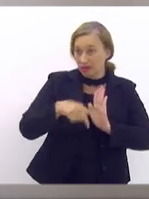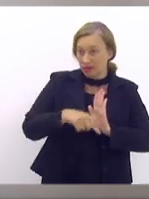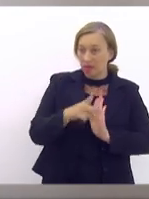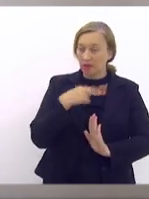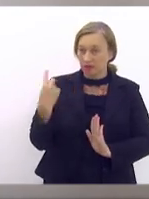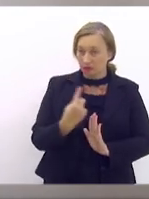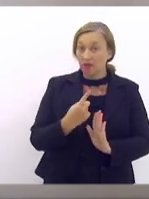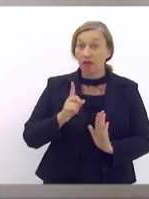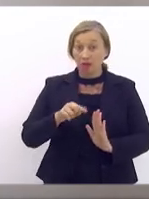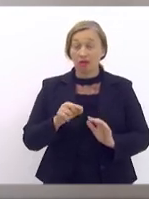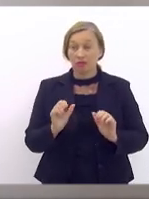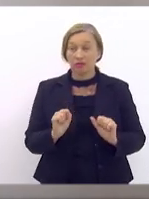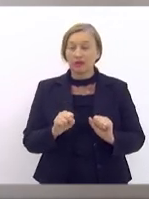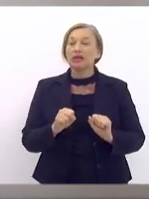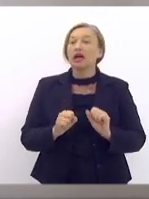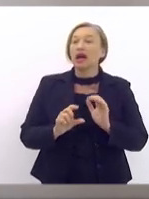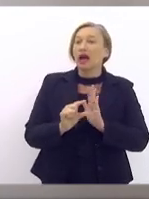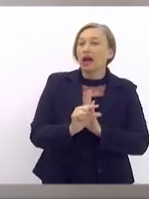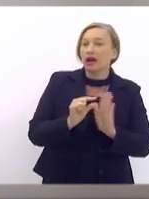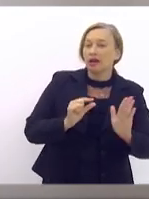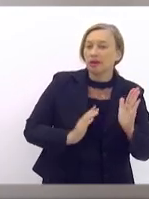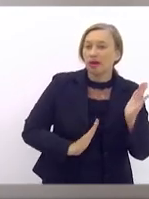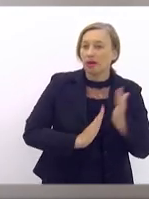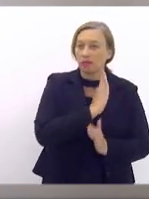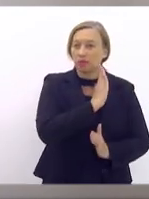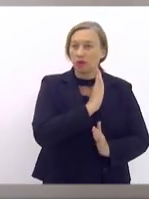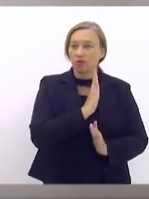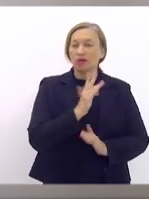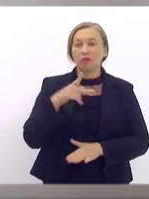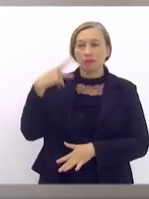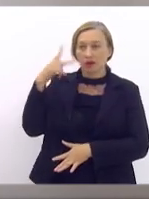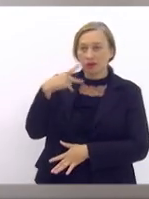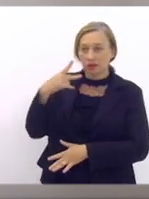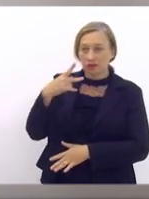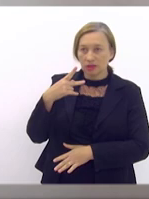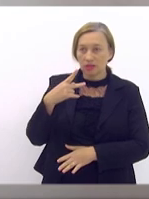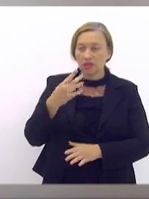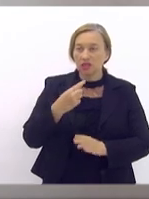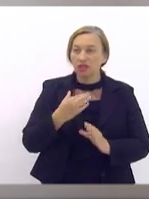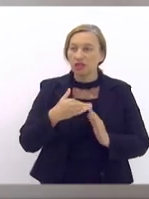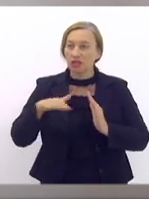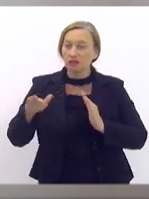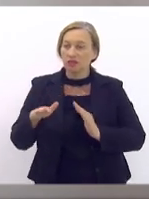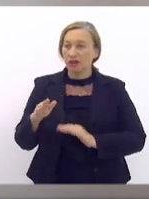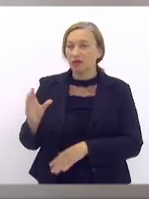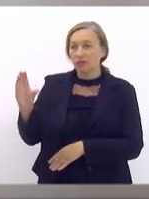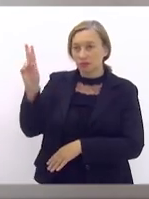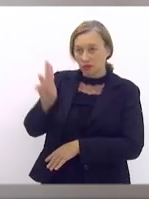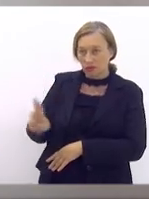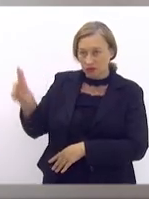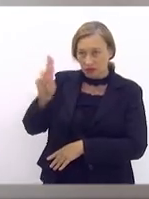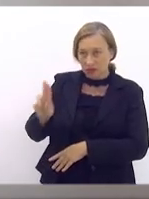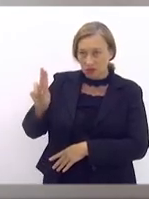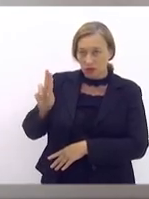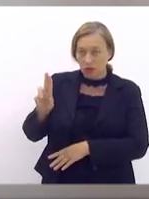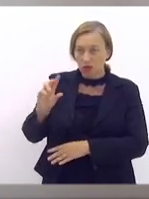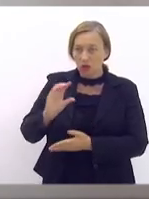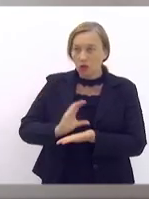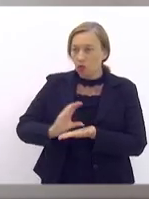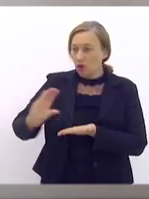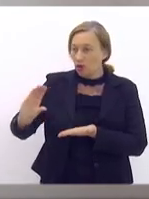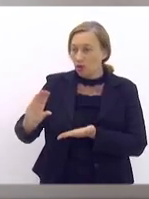funciona dessa forma, se a gente aprova uma emenda parlamentar que vai para uma universidade, o recurso é